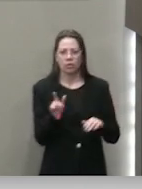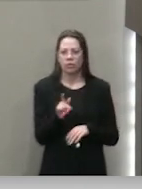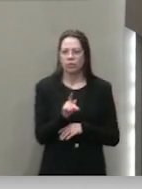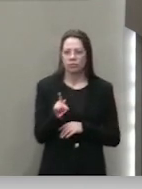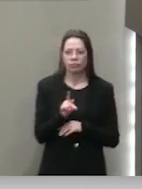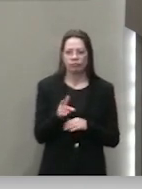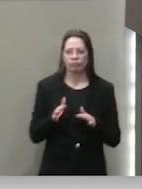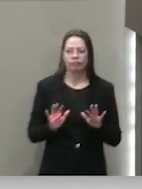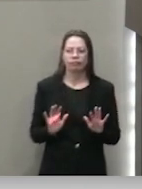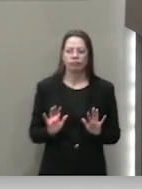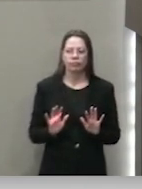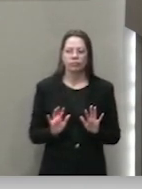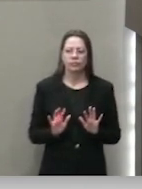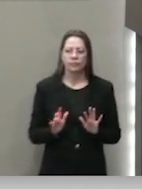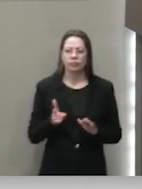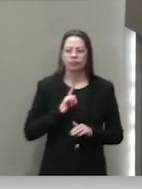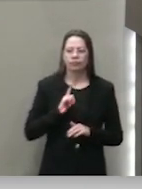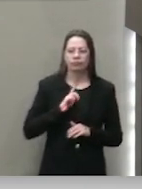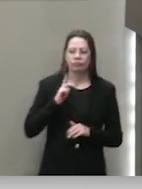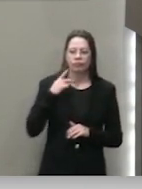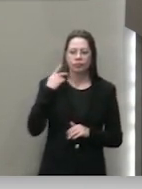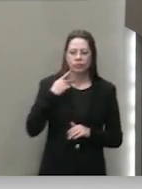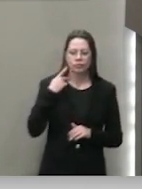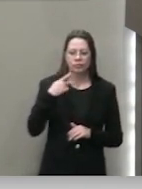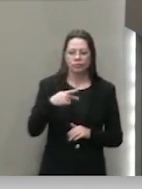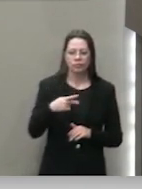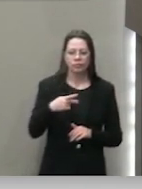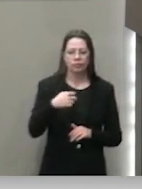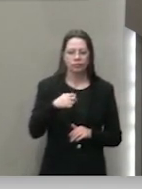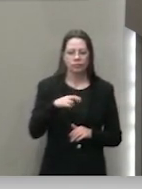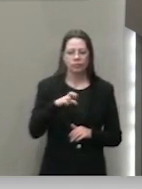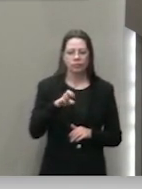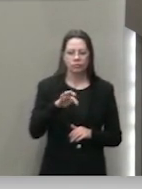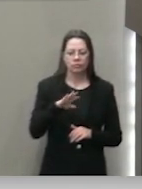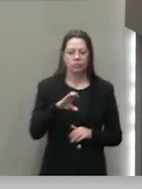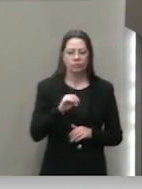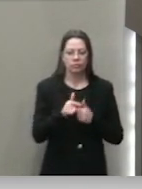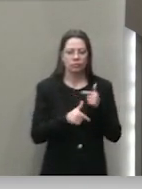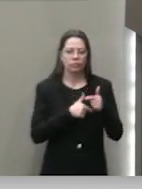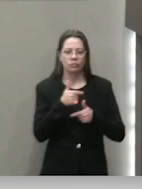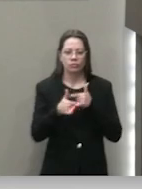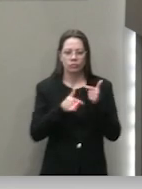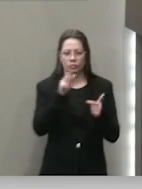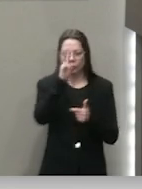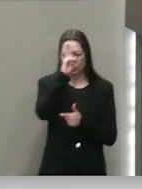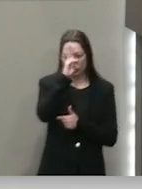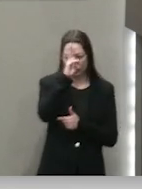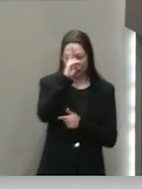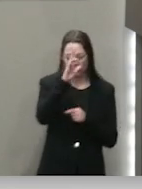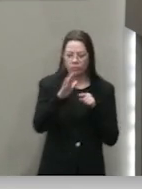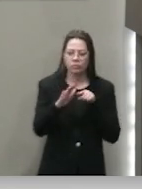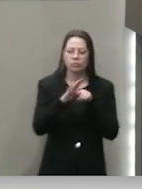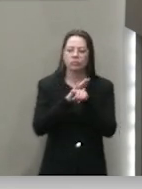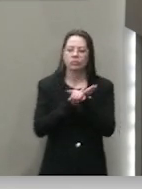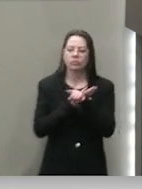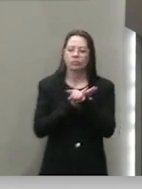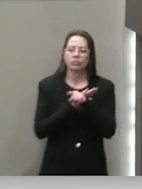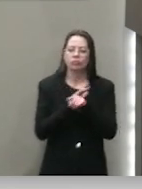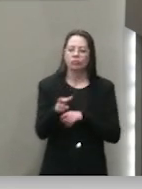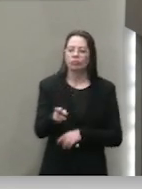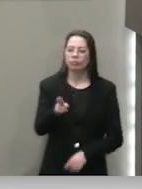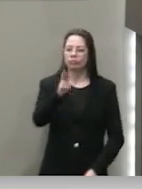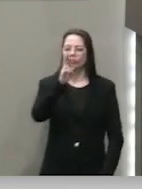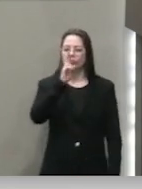serem professoras. Tem aqui o vereador Pereto que trabalha para o ensino médio. Quando a gente faz aquela pergunta que todo mundo um dia